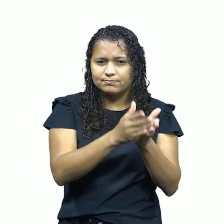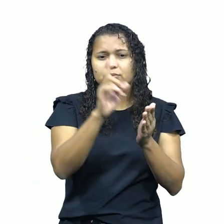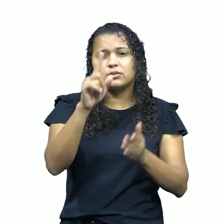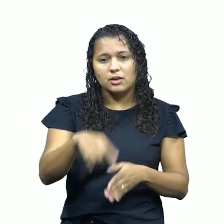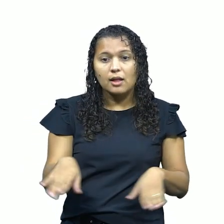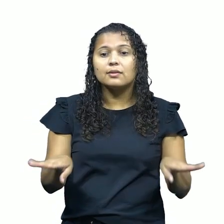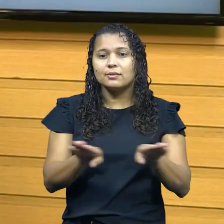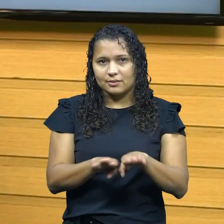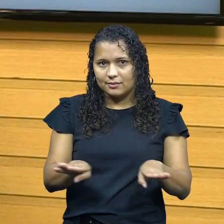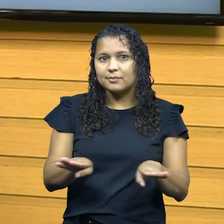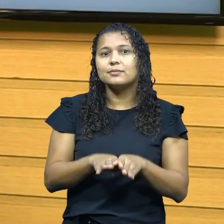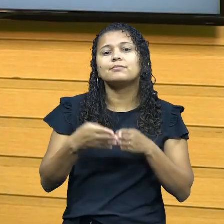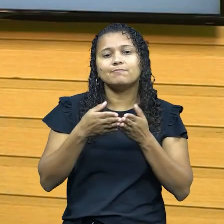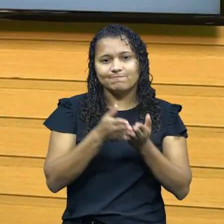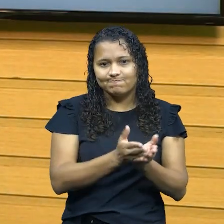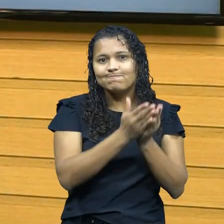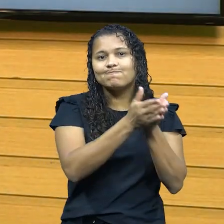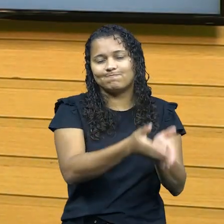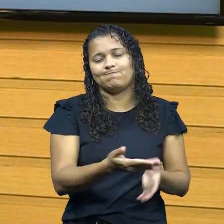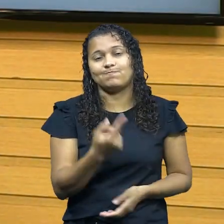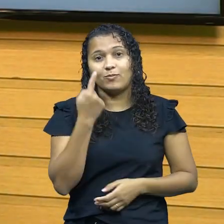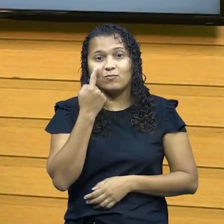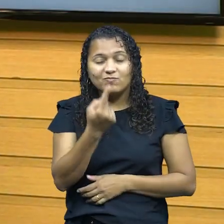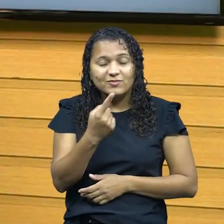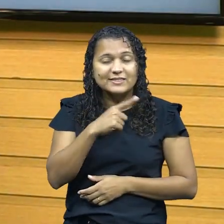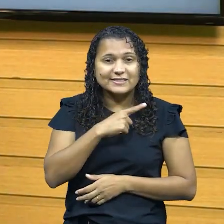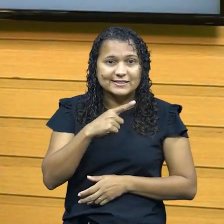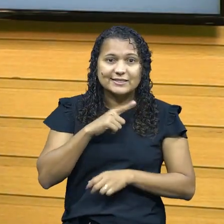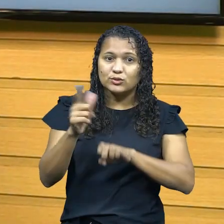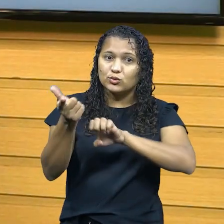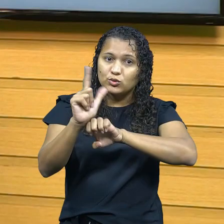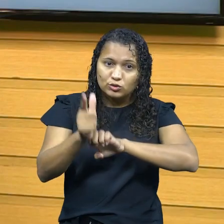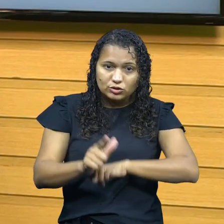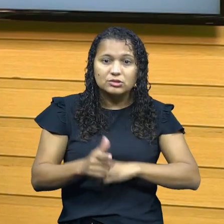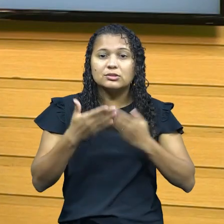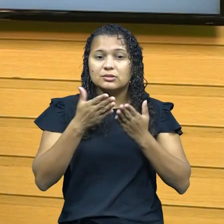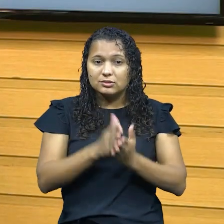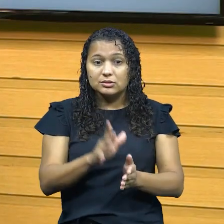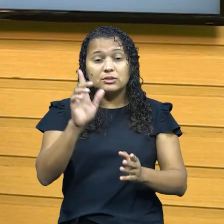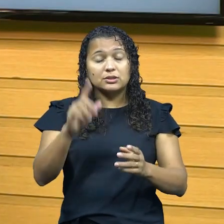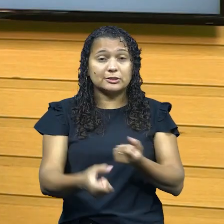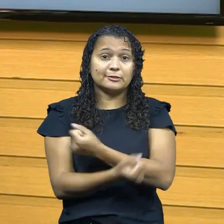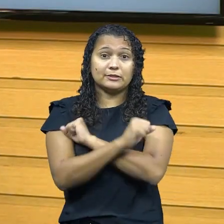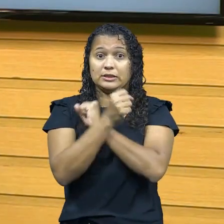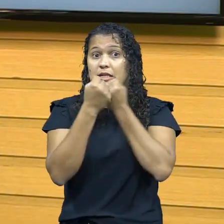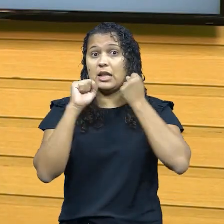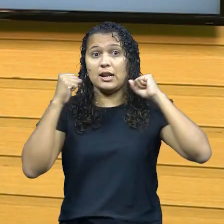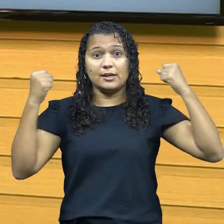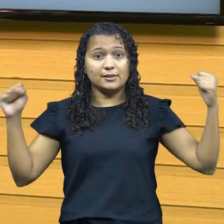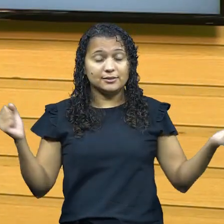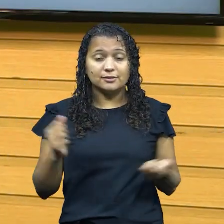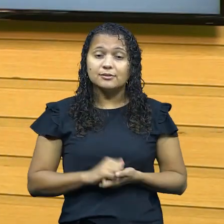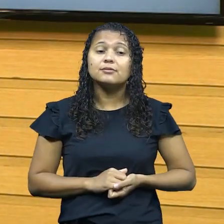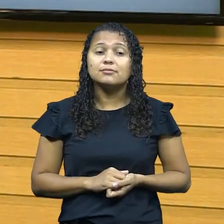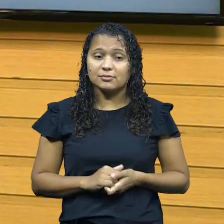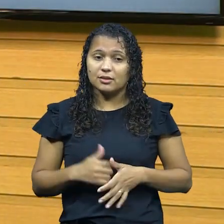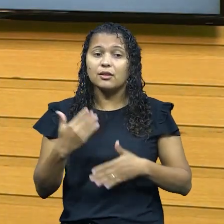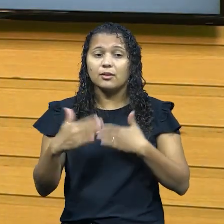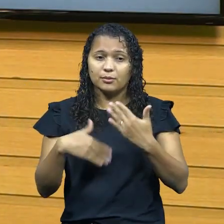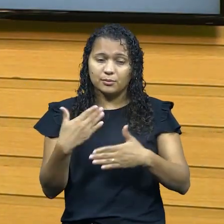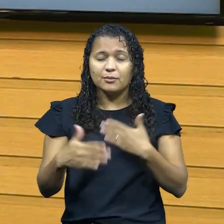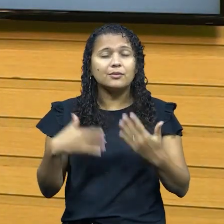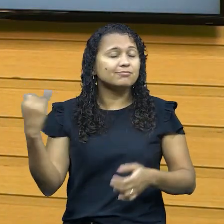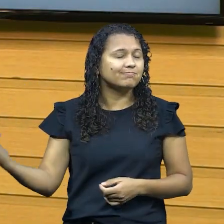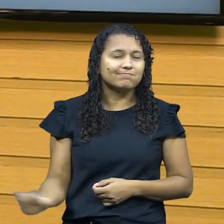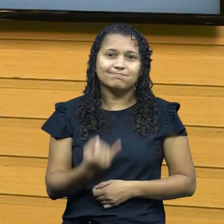portos também. Então você vê a magnitude desse sistema, a magnitude desse processo